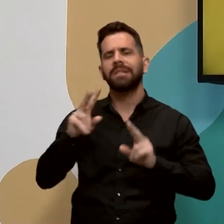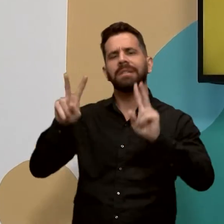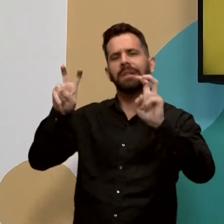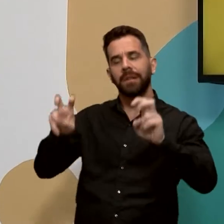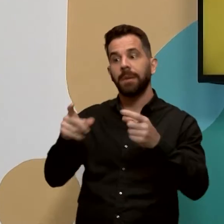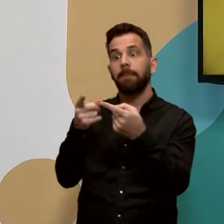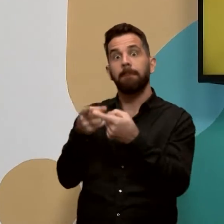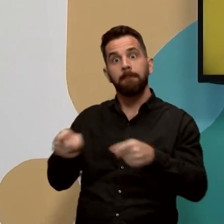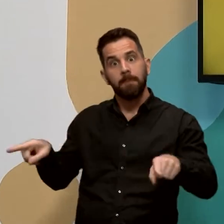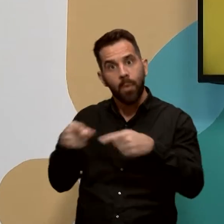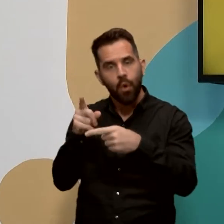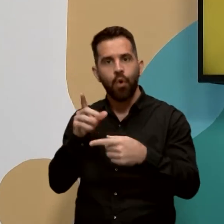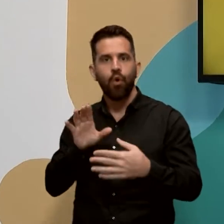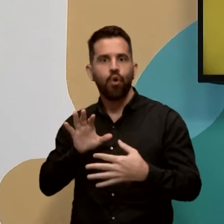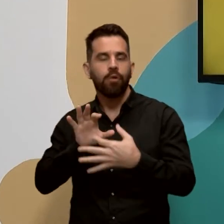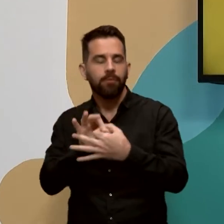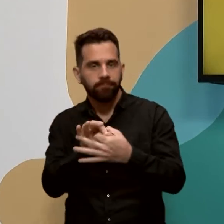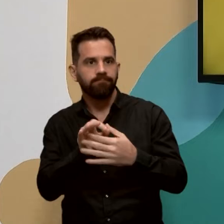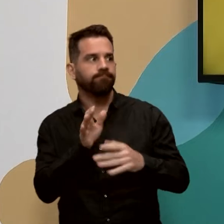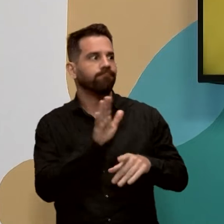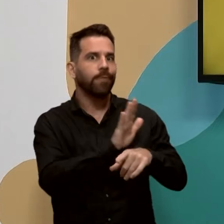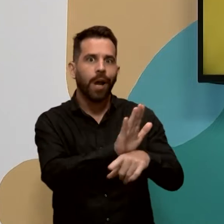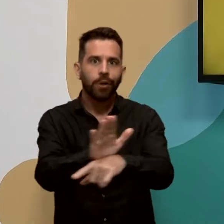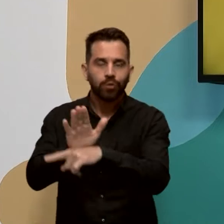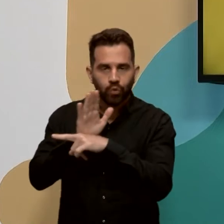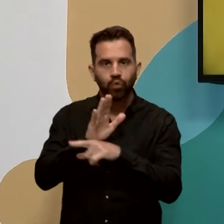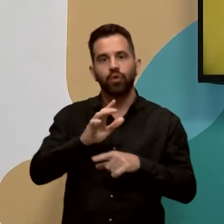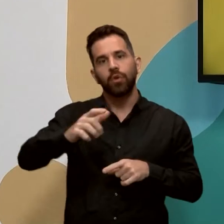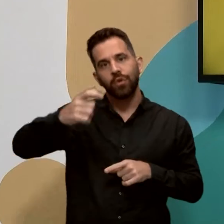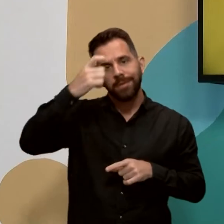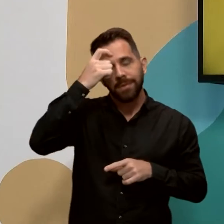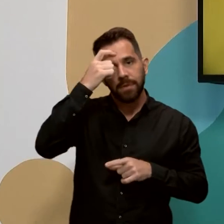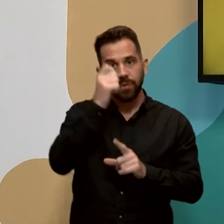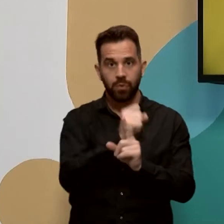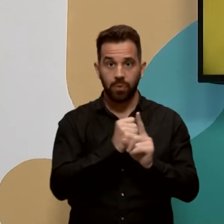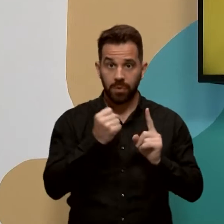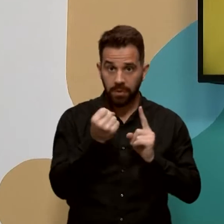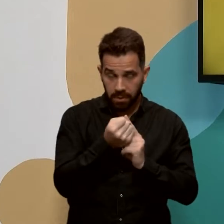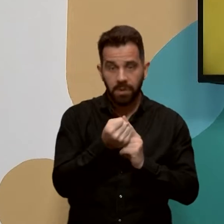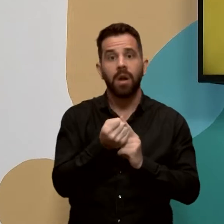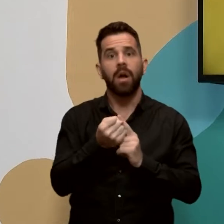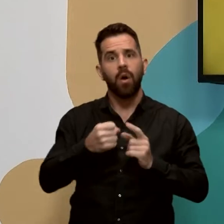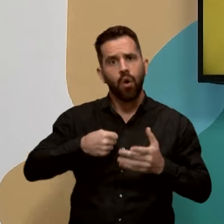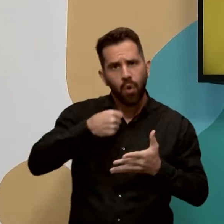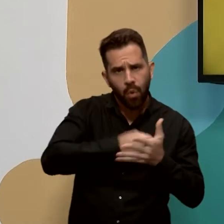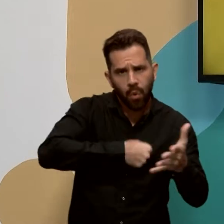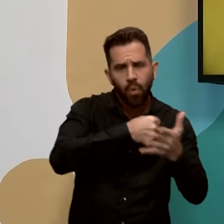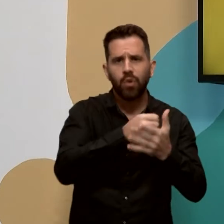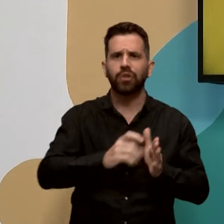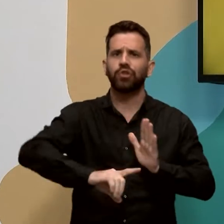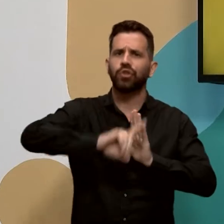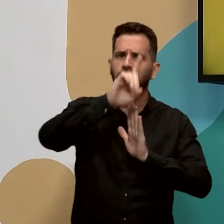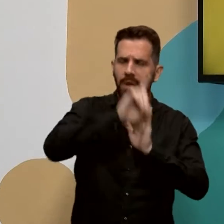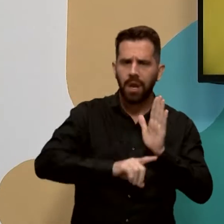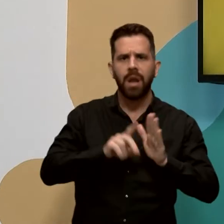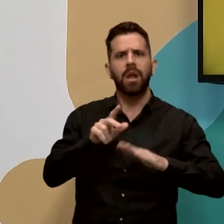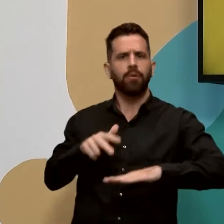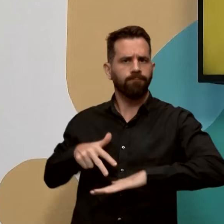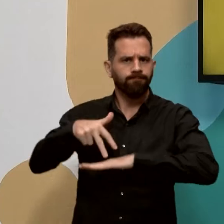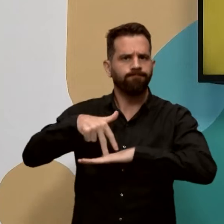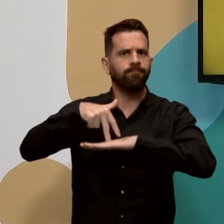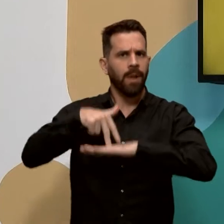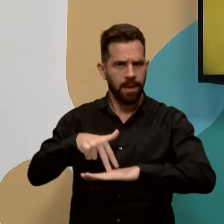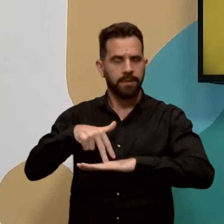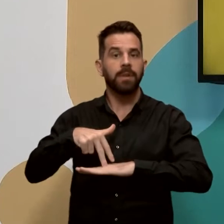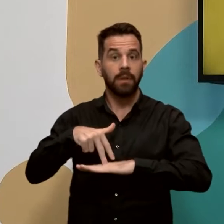de conscientização social, luta por direitos e resistência. A gente vai conversar com pesquisadores aqui da UFG que estudam